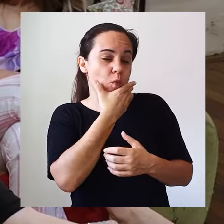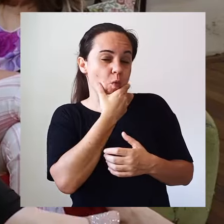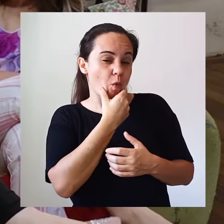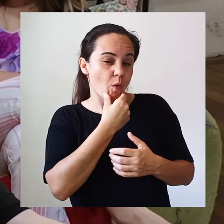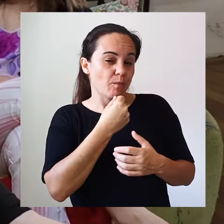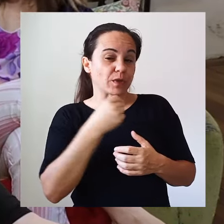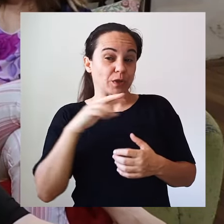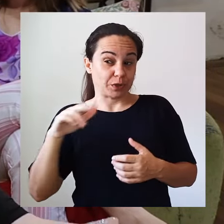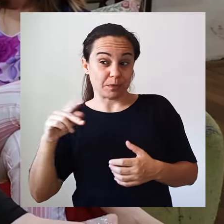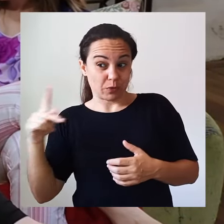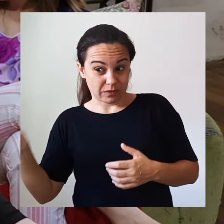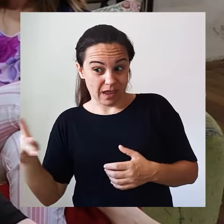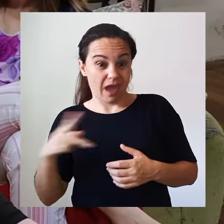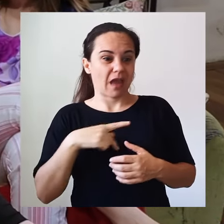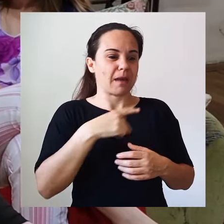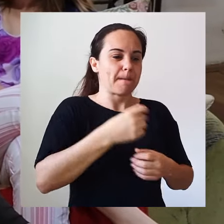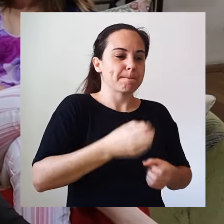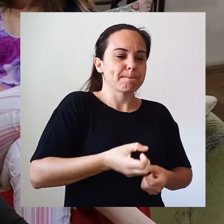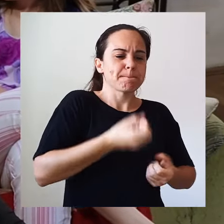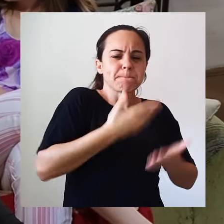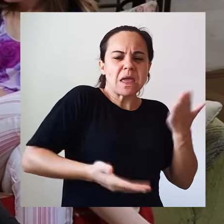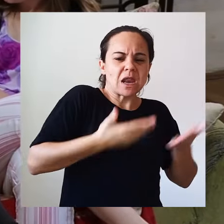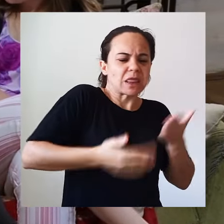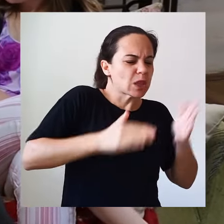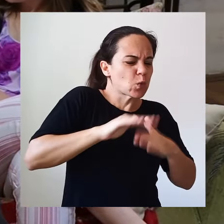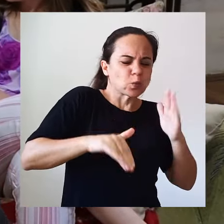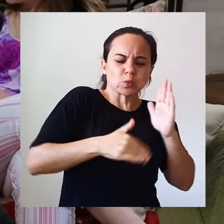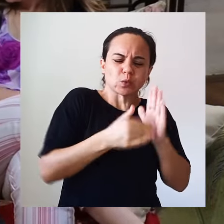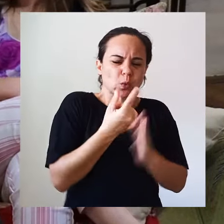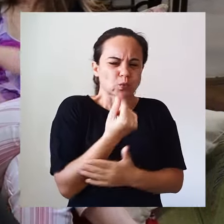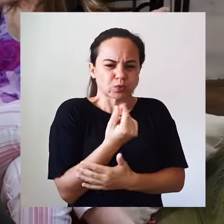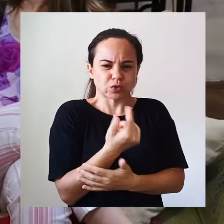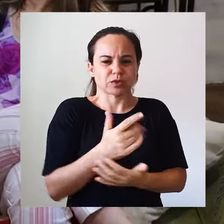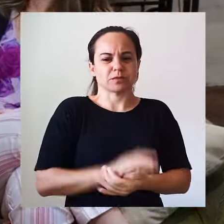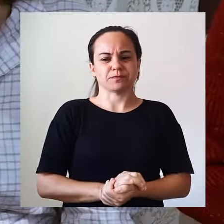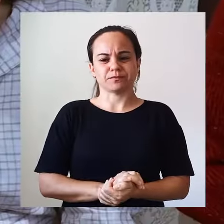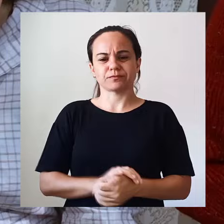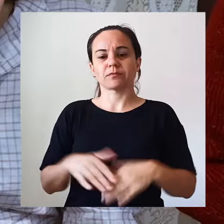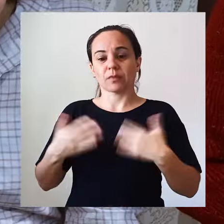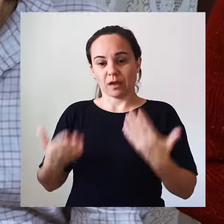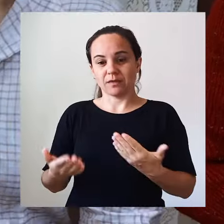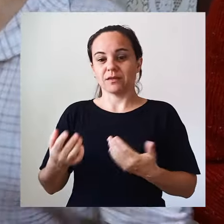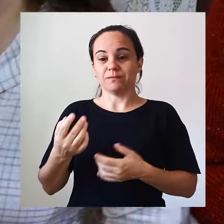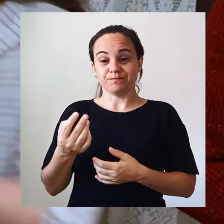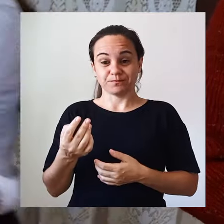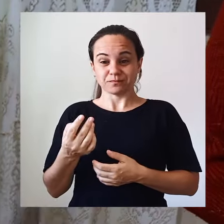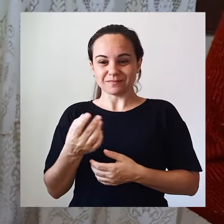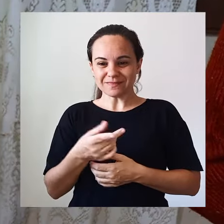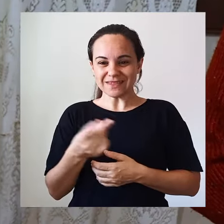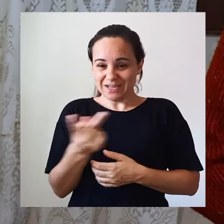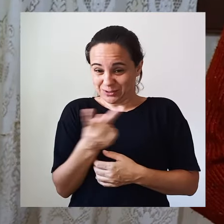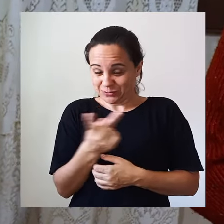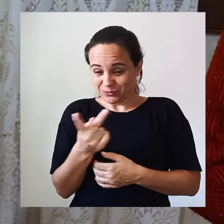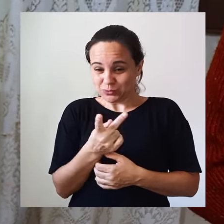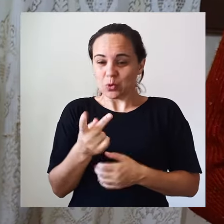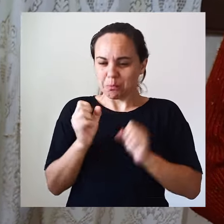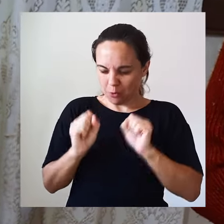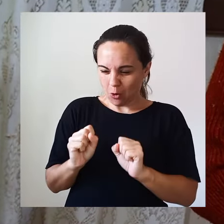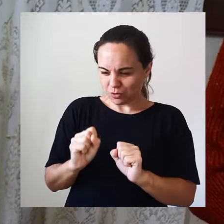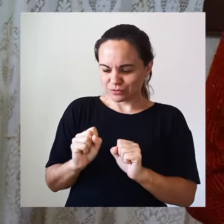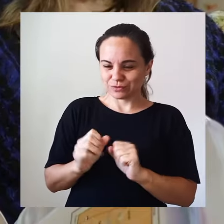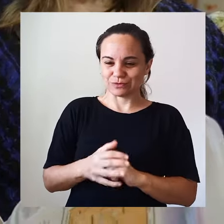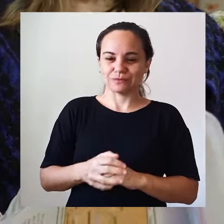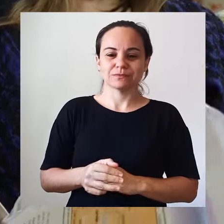Plácido era o irmão. Sim. Que no caso vai ser interpretado pelo Valdino. Ah, o Valdino. E é a esposa do Valdino,